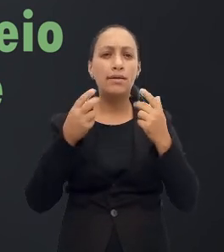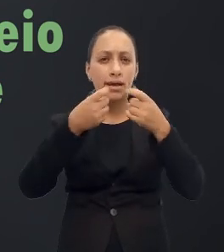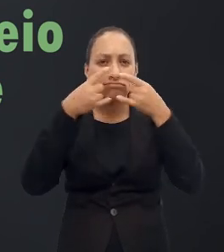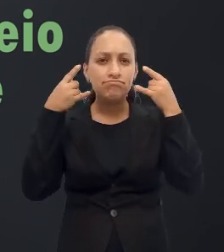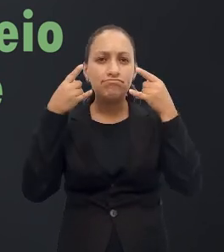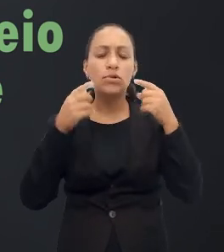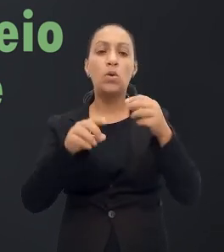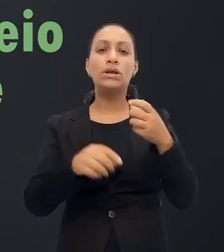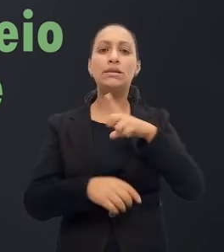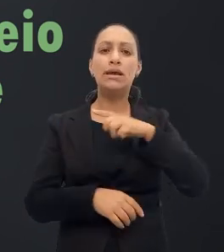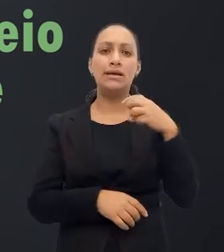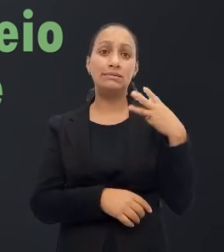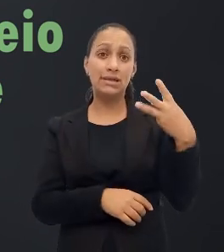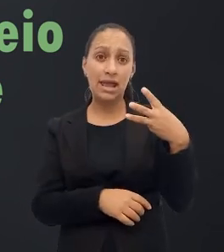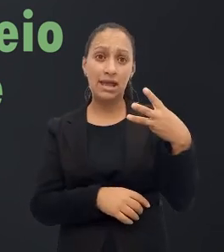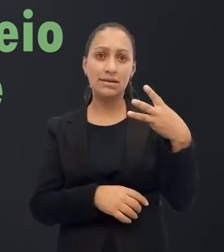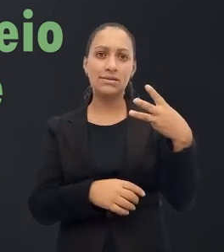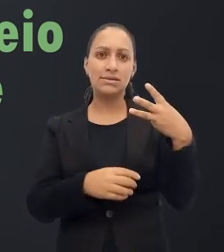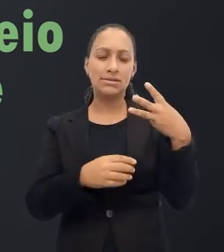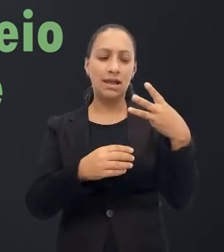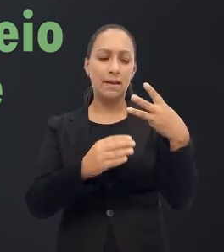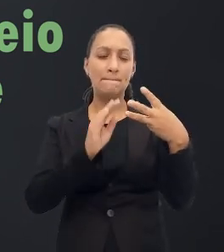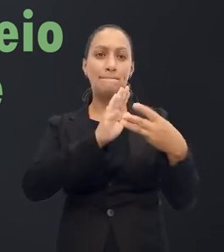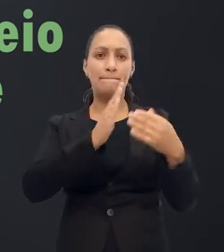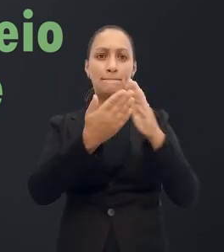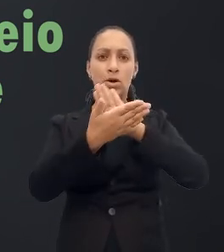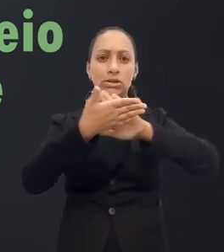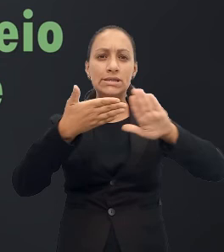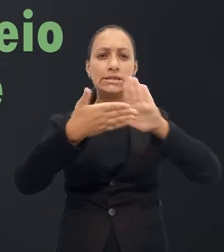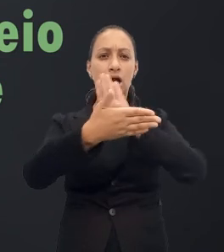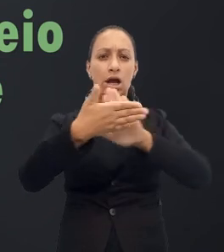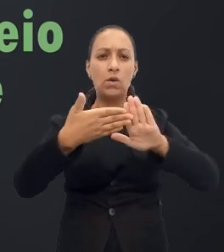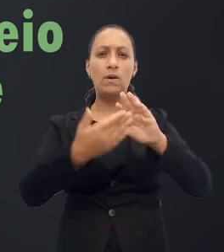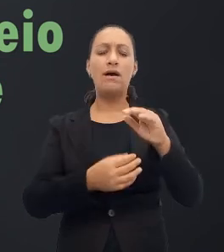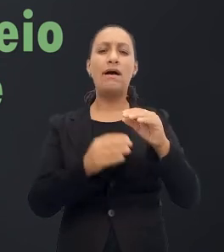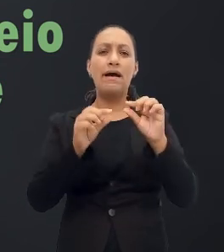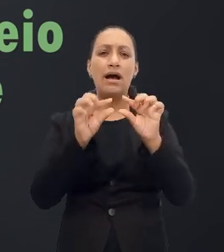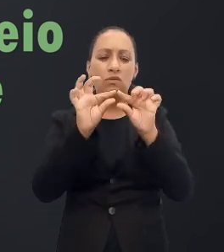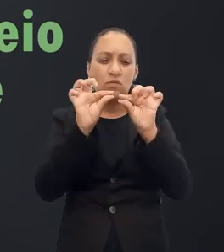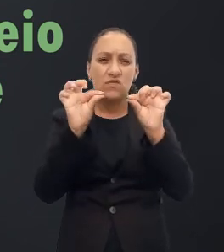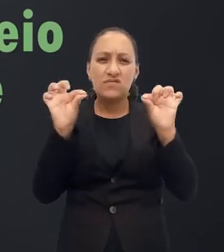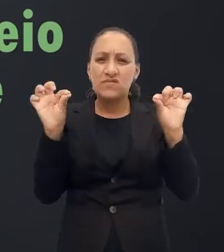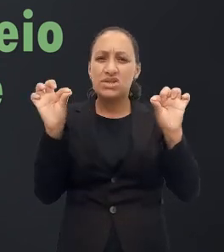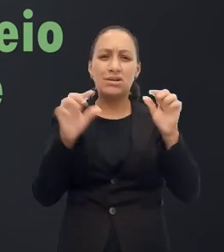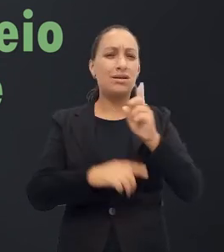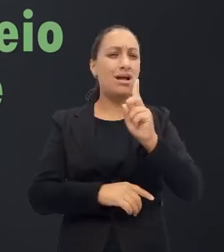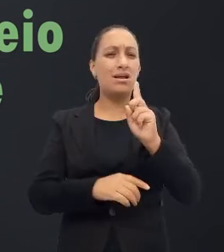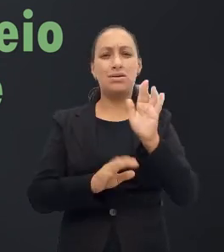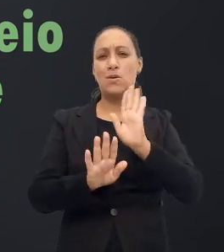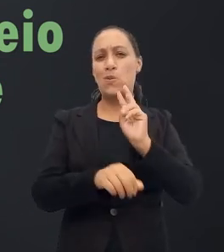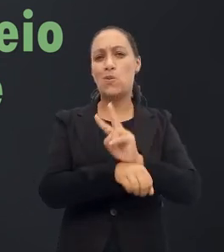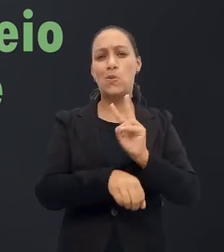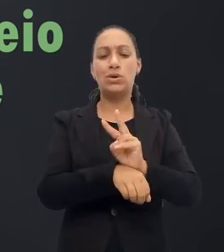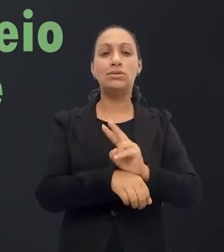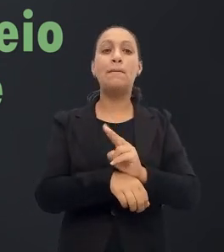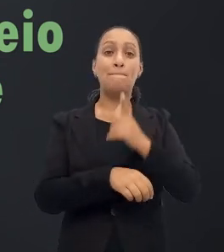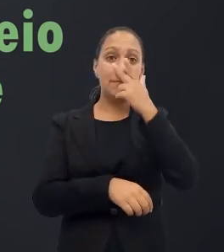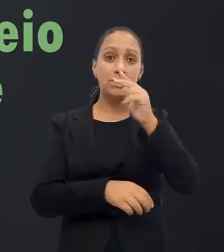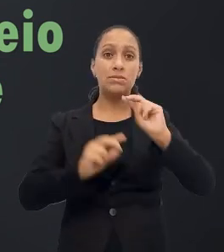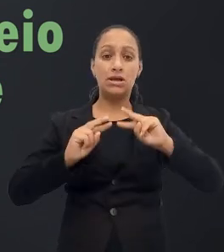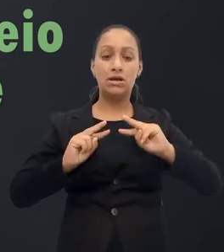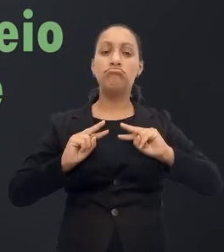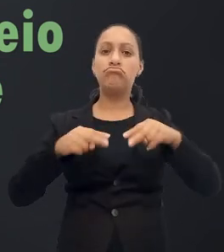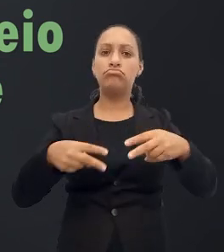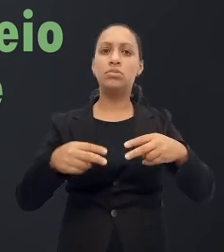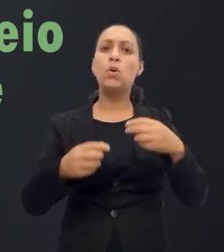de tripla proteção, porque as máscaras comuns, mais fininhas, elas não protegem adequadamente, por isso que nós vemos ainda a transmissão, mesmo tomando todos